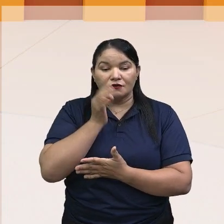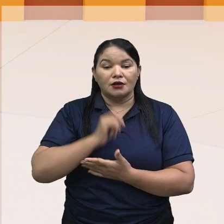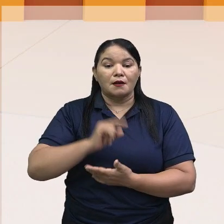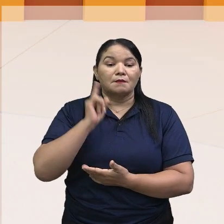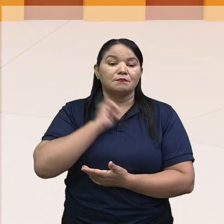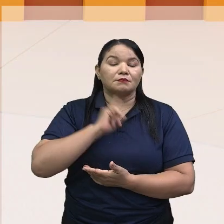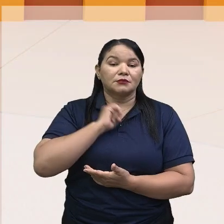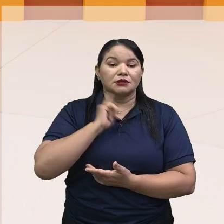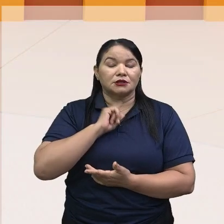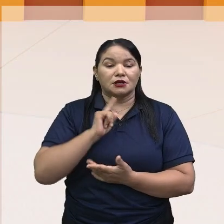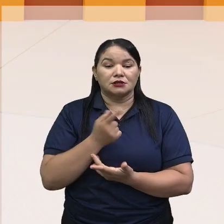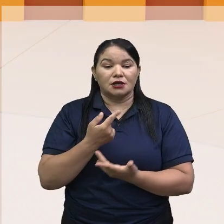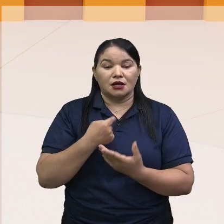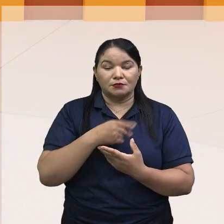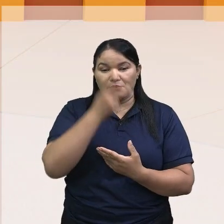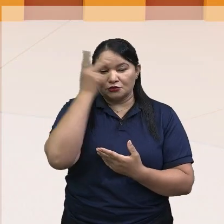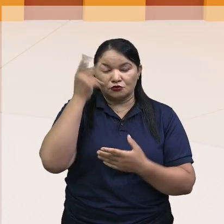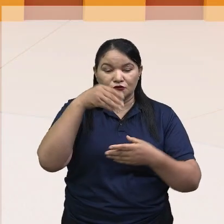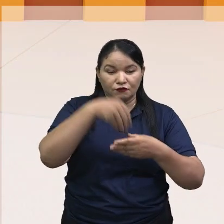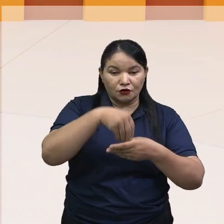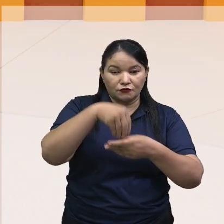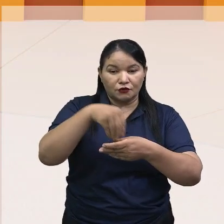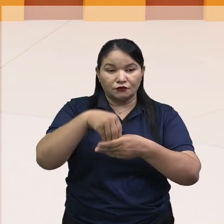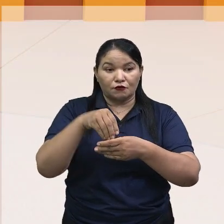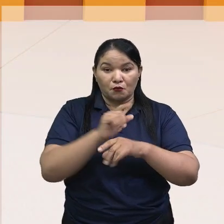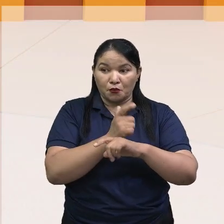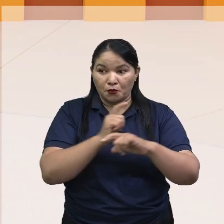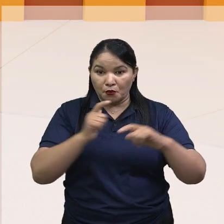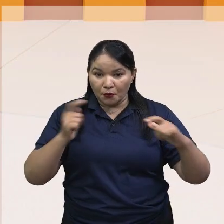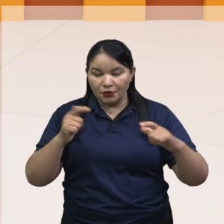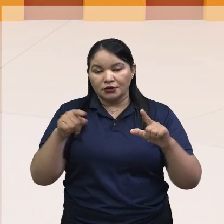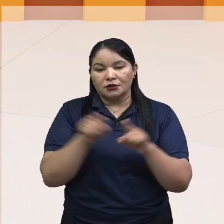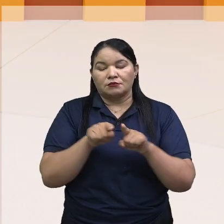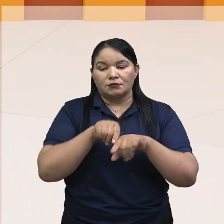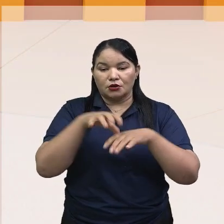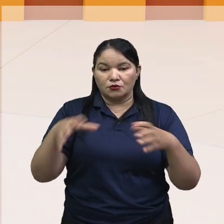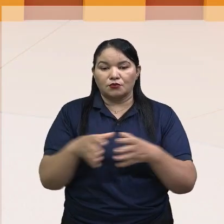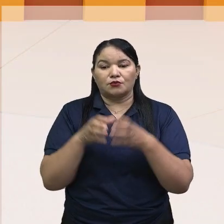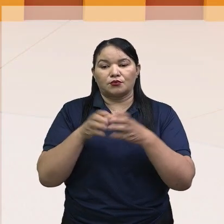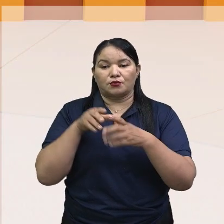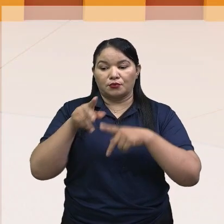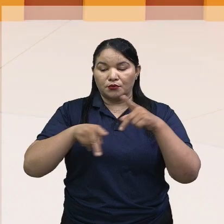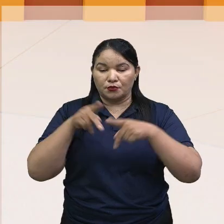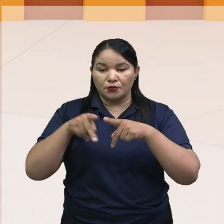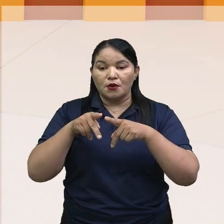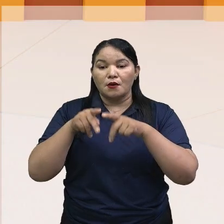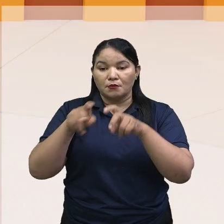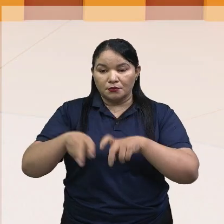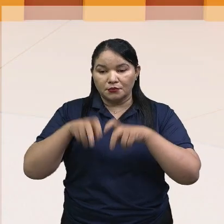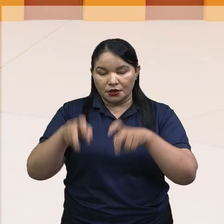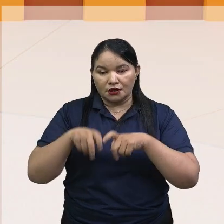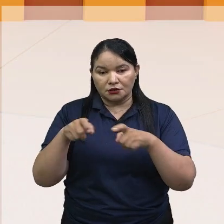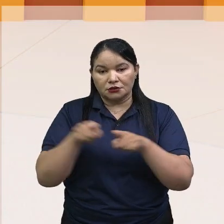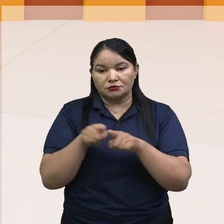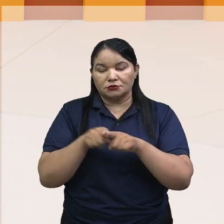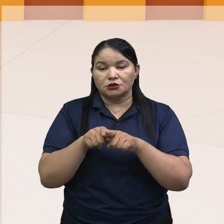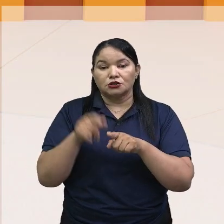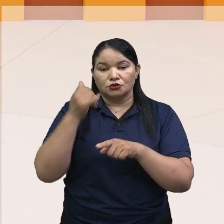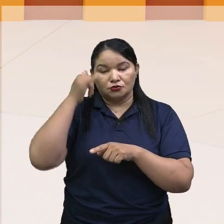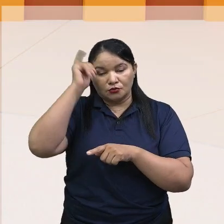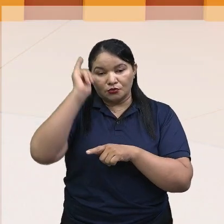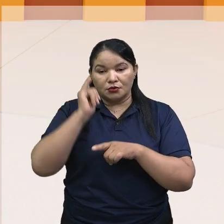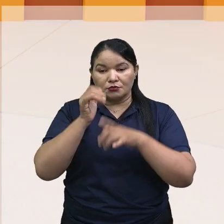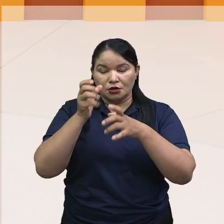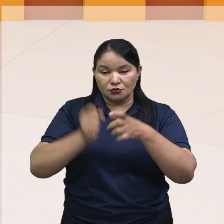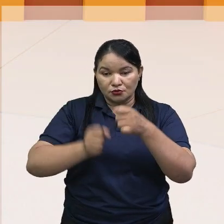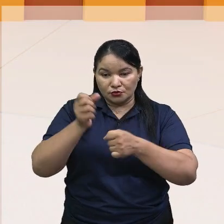eleitorado muito grande e também era ali pecuarista, né? Então, grande produtor de leite. Por isso a gente vai ter